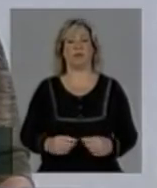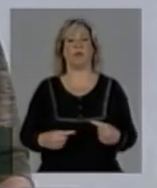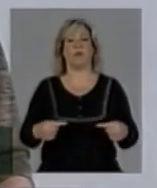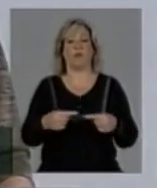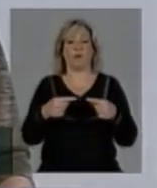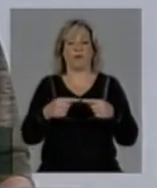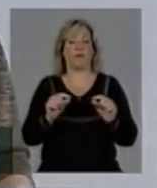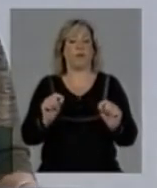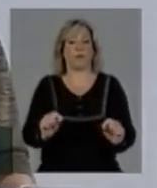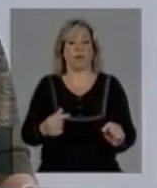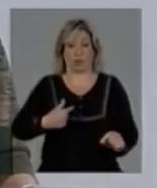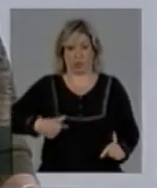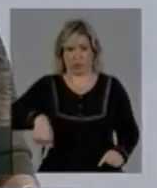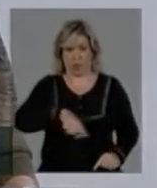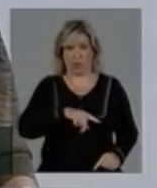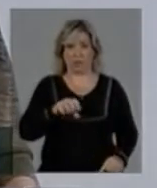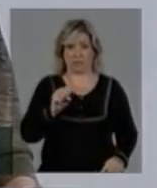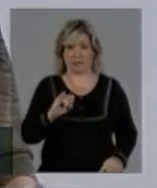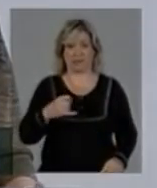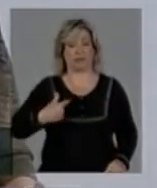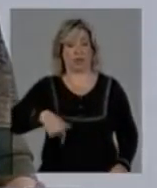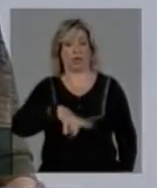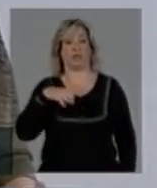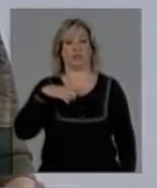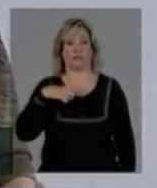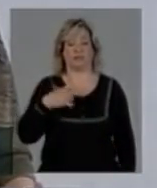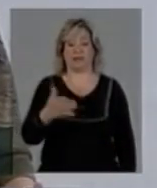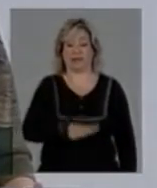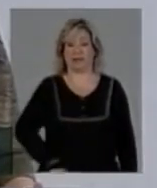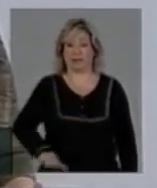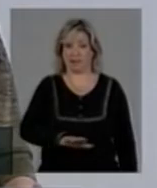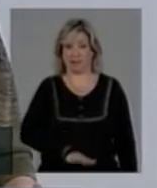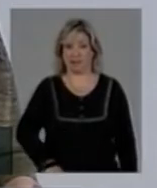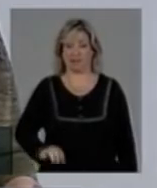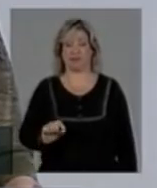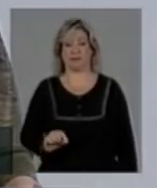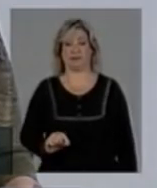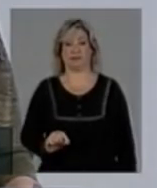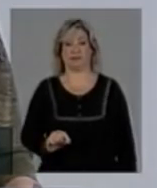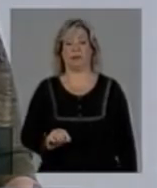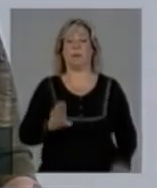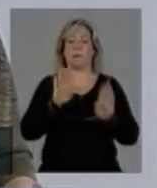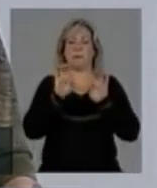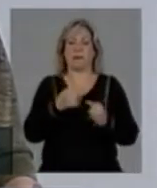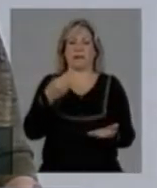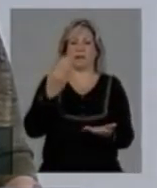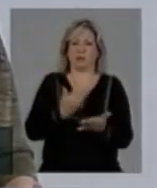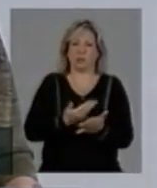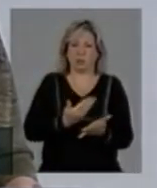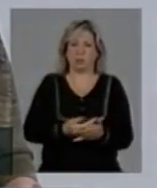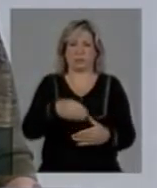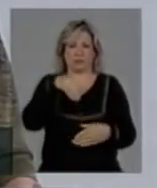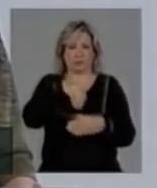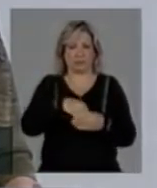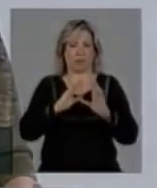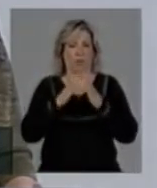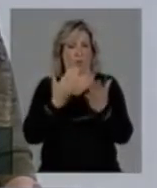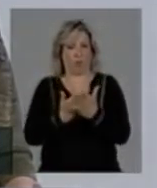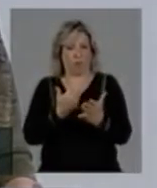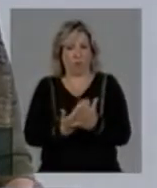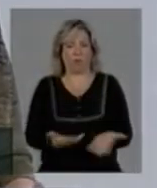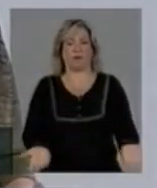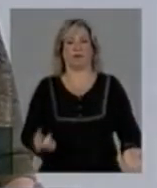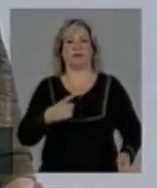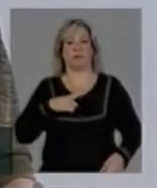de atender as mães e as crianças, porque nas mães e nas crianças está uma